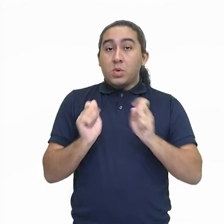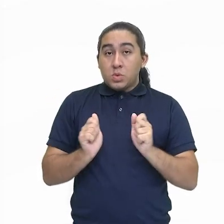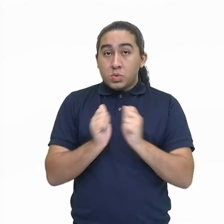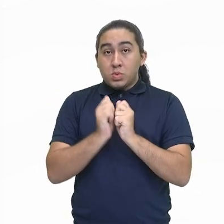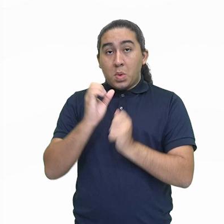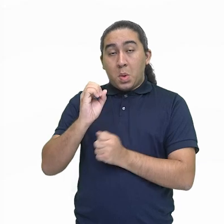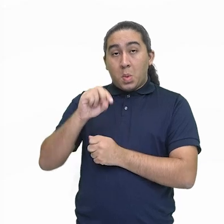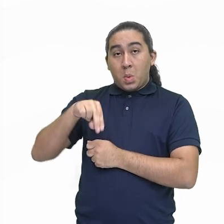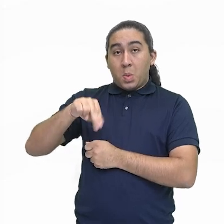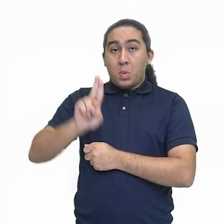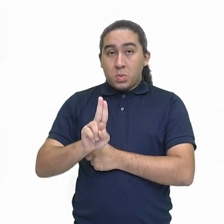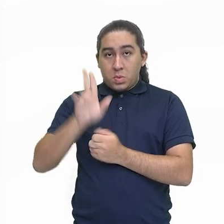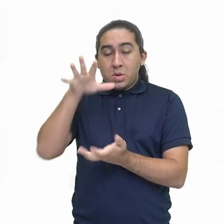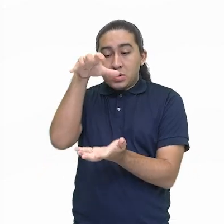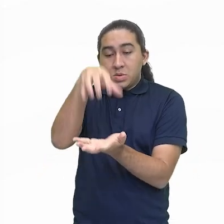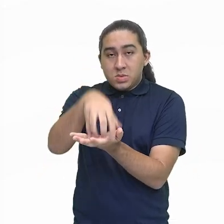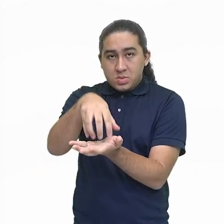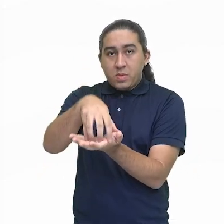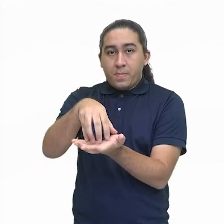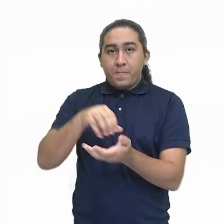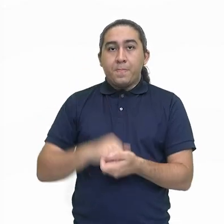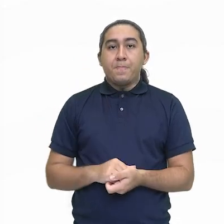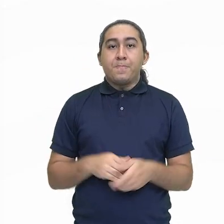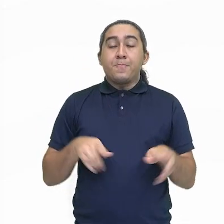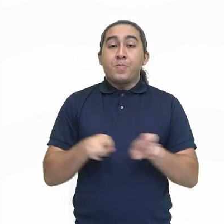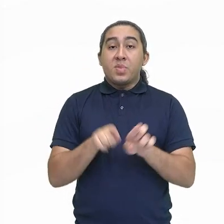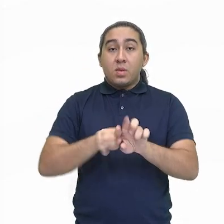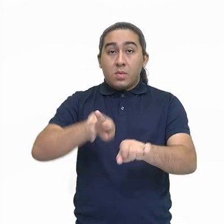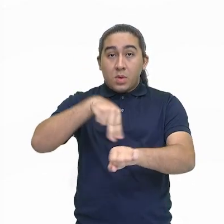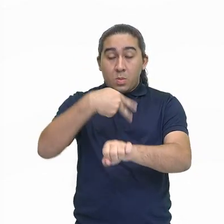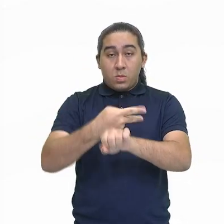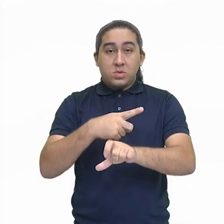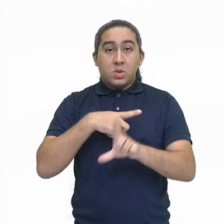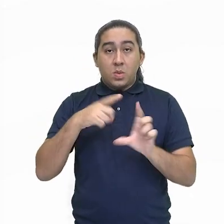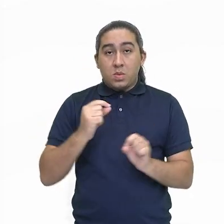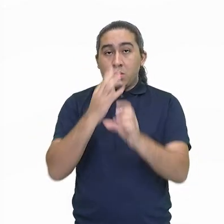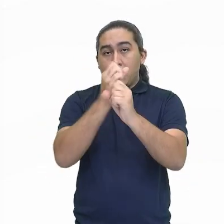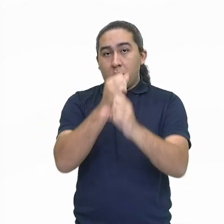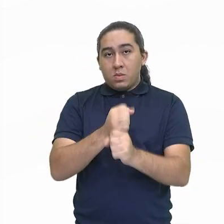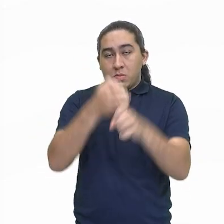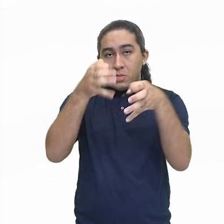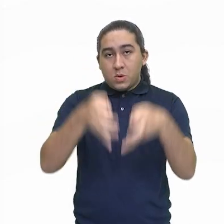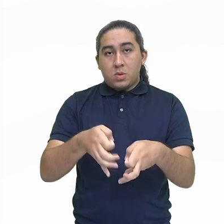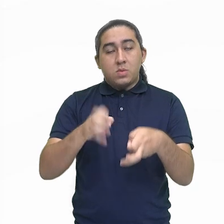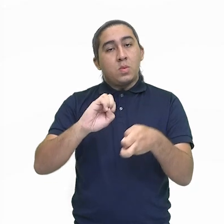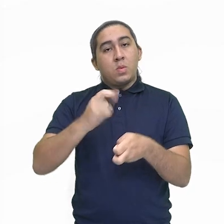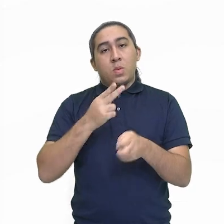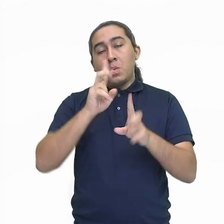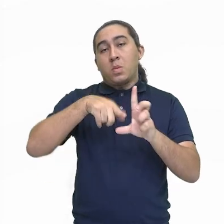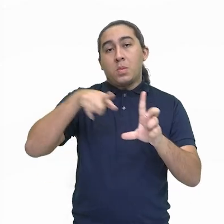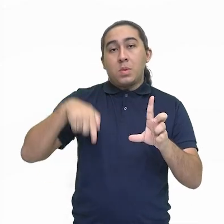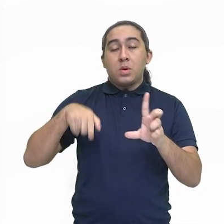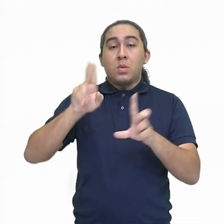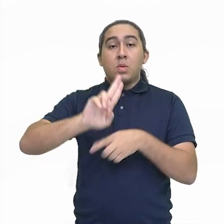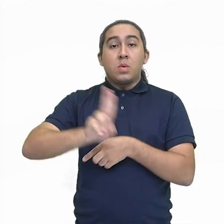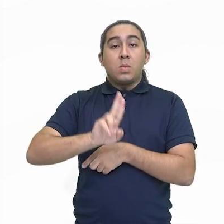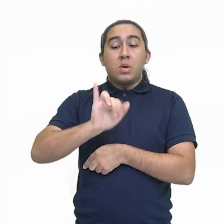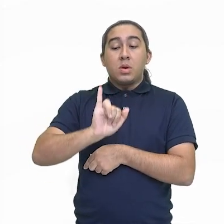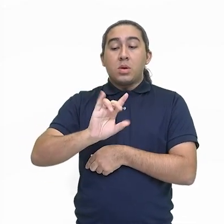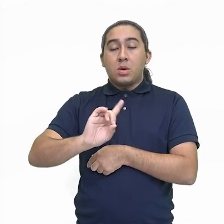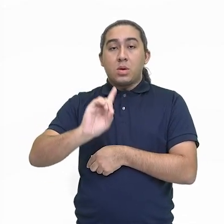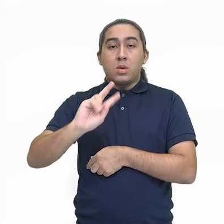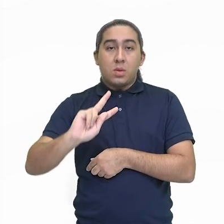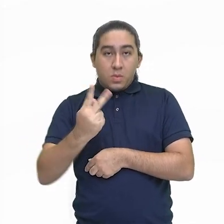ONU, né, essa agência, e vamos ter aí uma média ou uma métrica, né, que vai ser chamada de